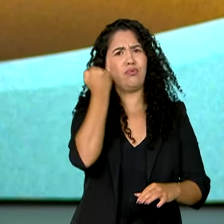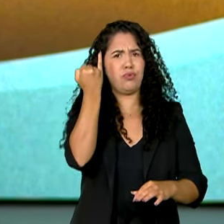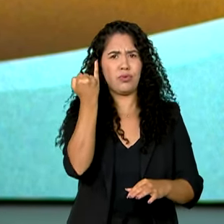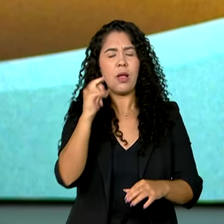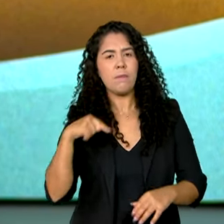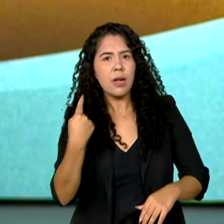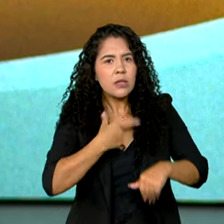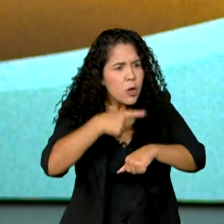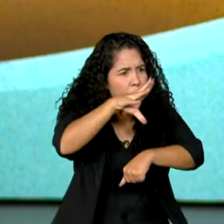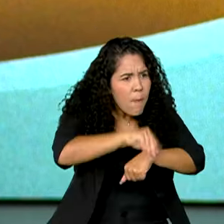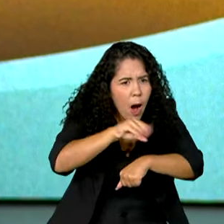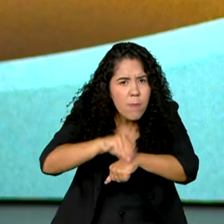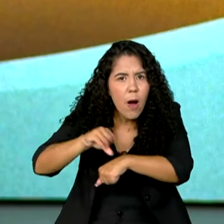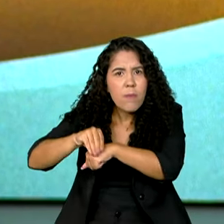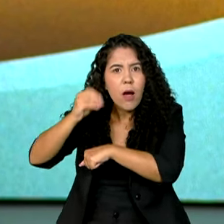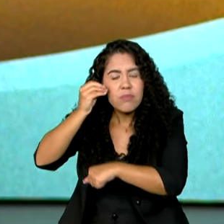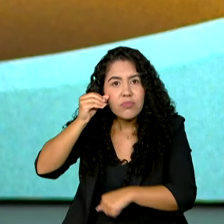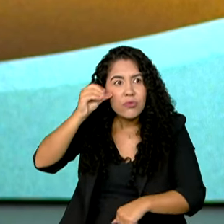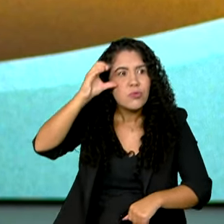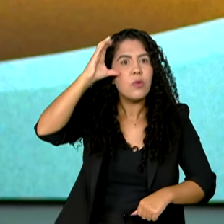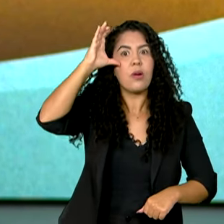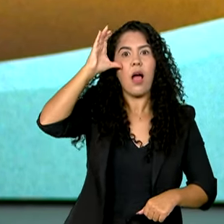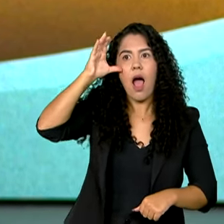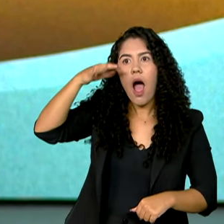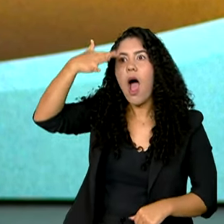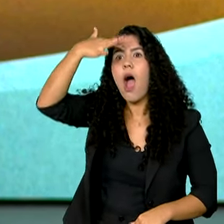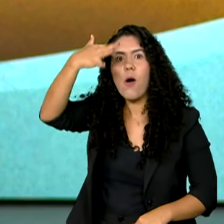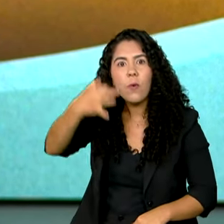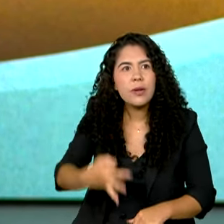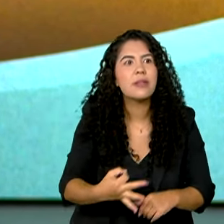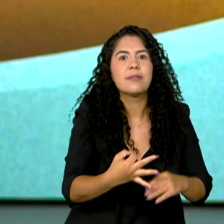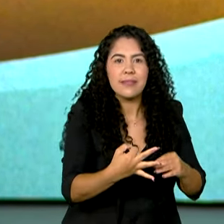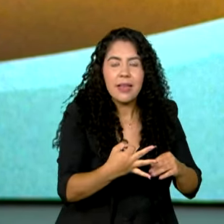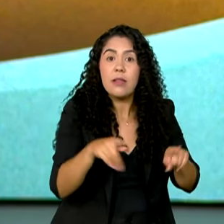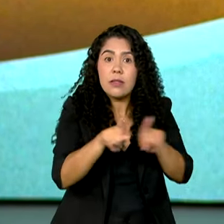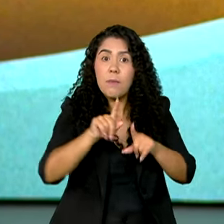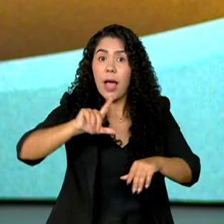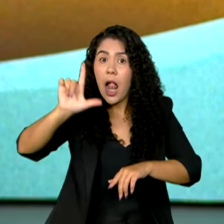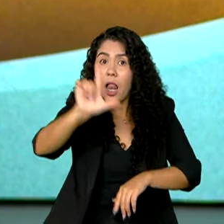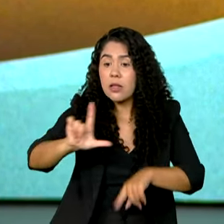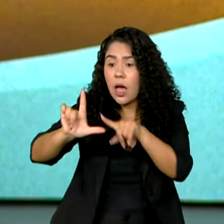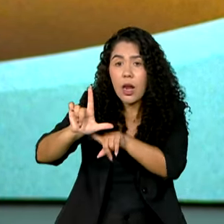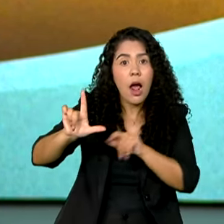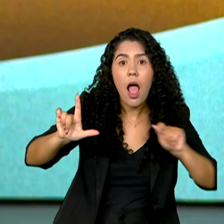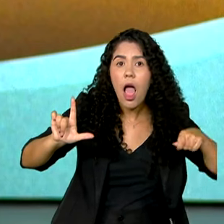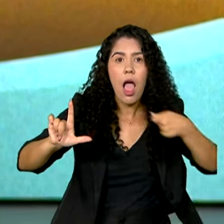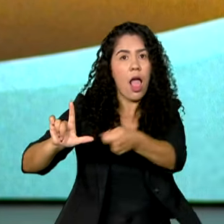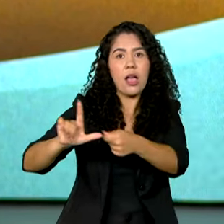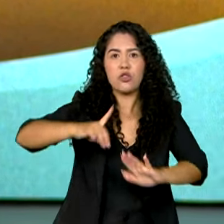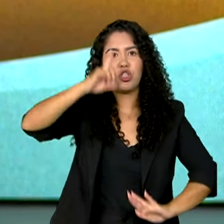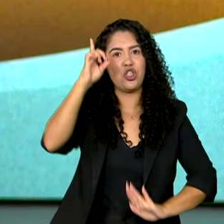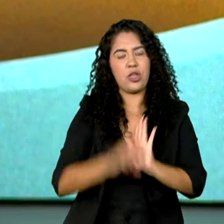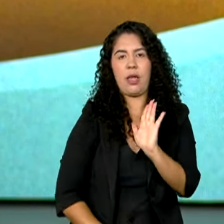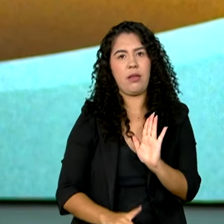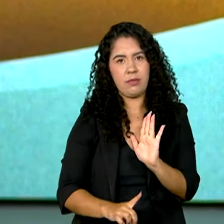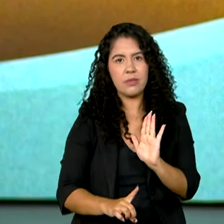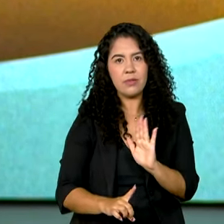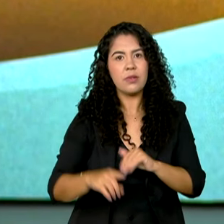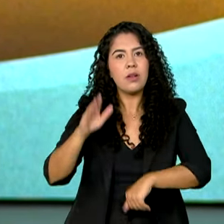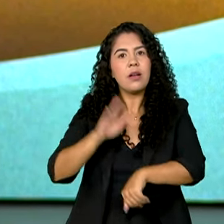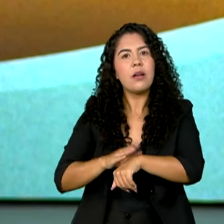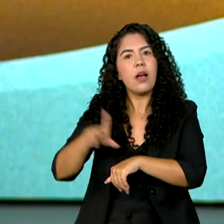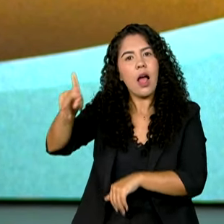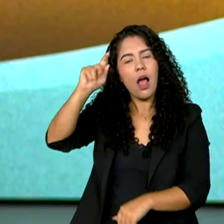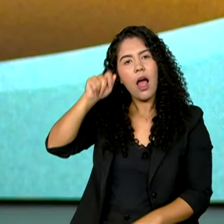formação e compreensão do mundo. A literatura é um direito humano, como bem definiu o grande brasileiro Antônio